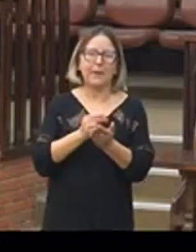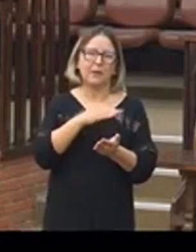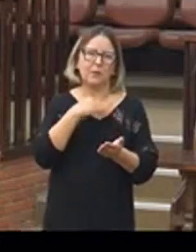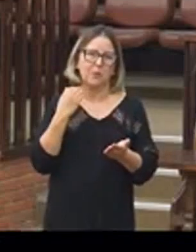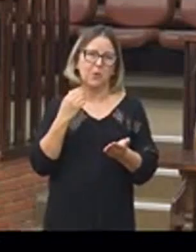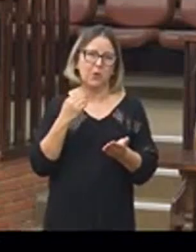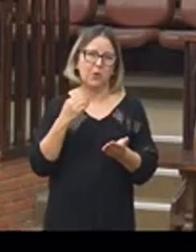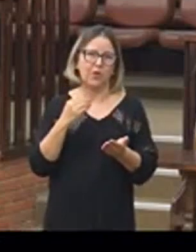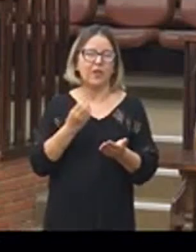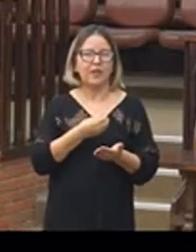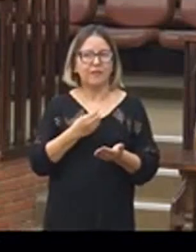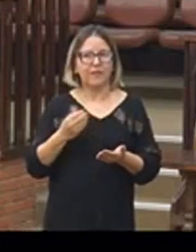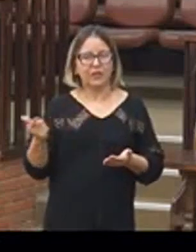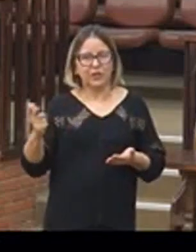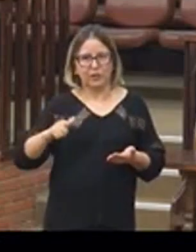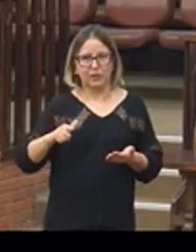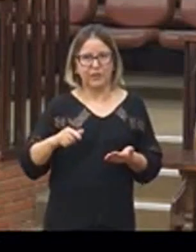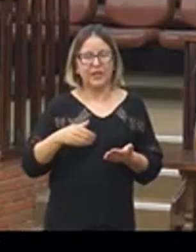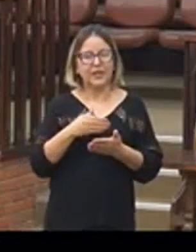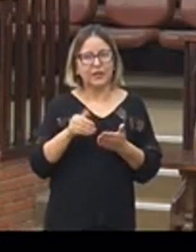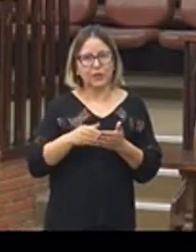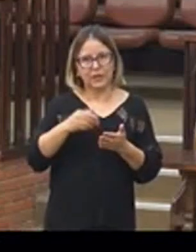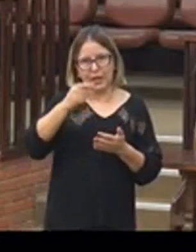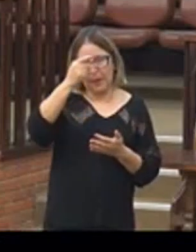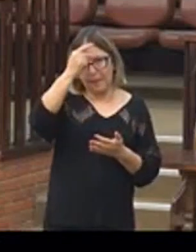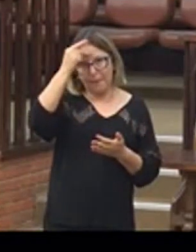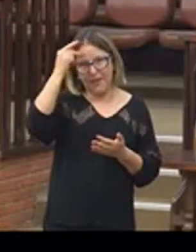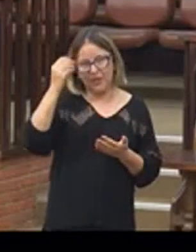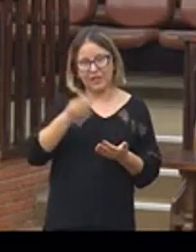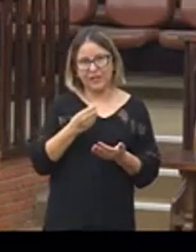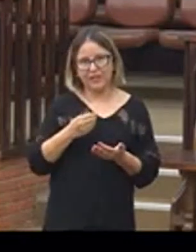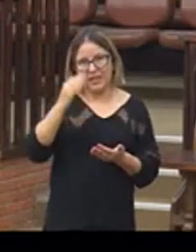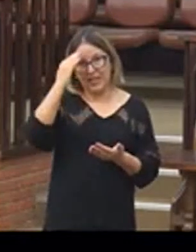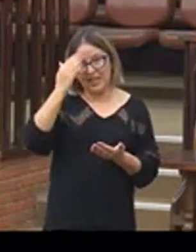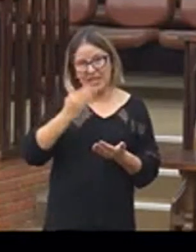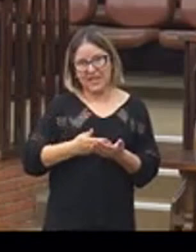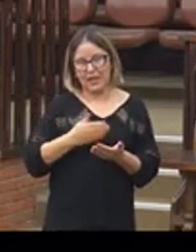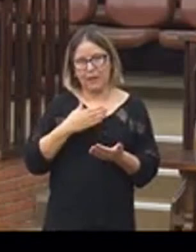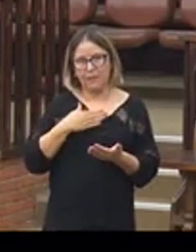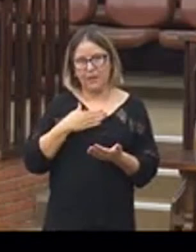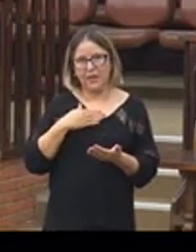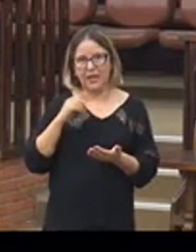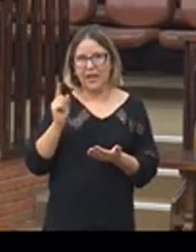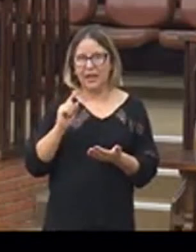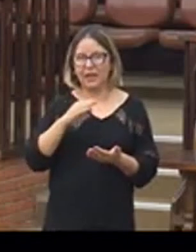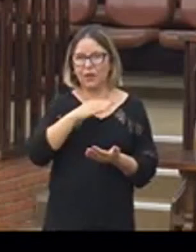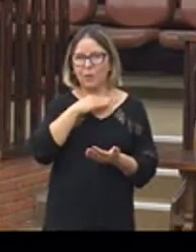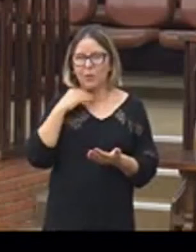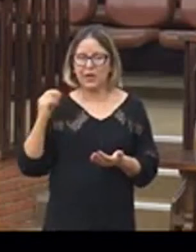todo o que vive e crê em mim não morrerá eternamente. Crês isto?